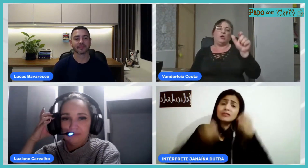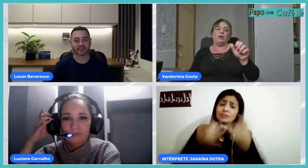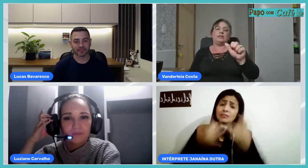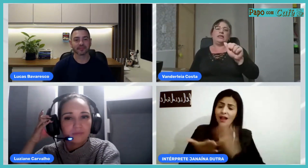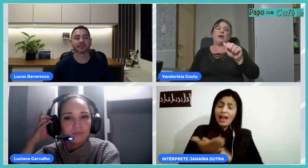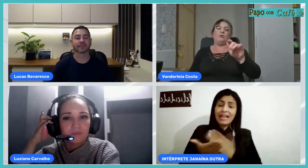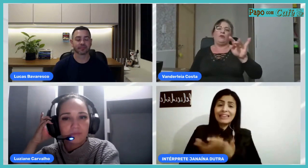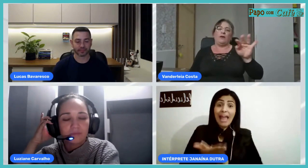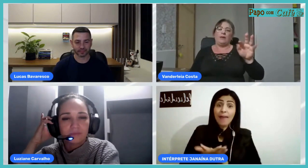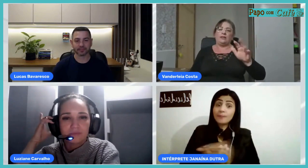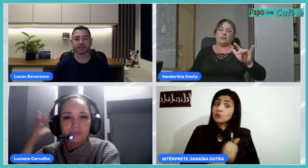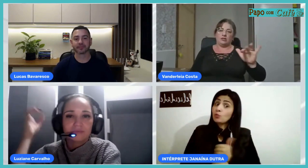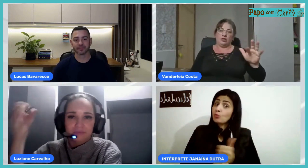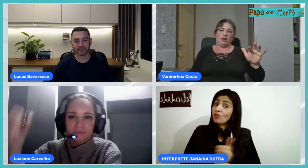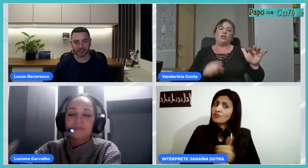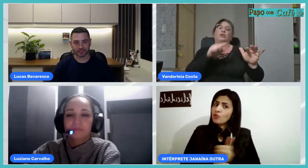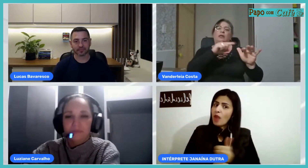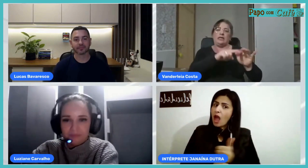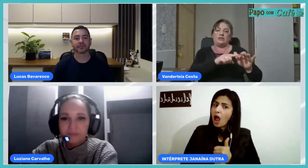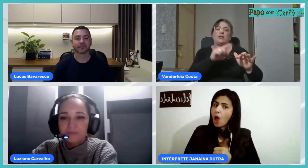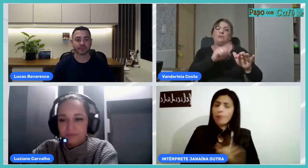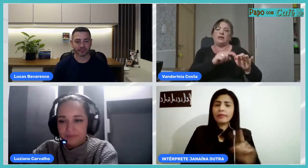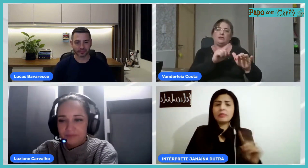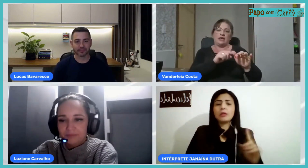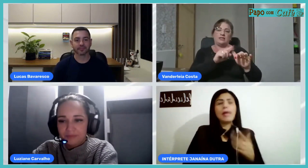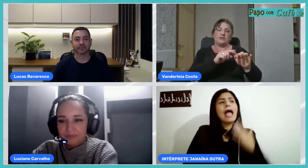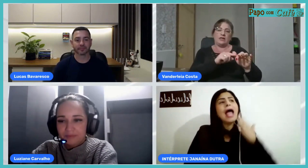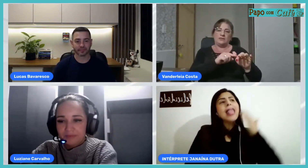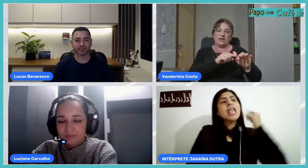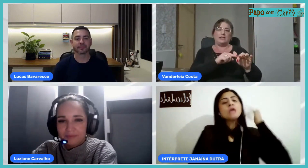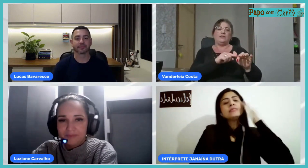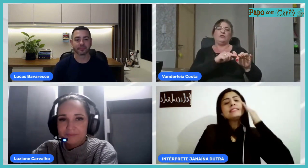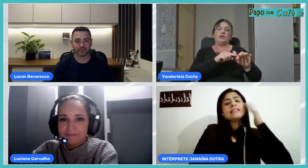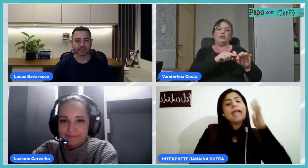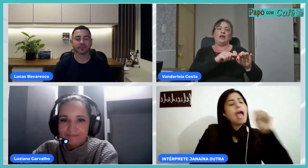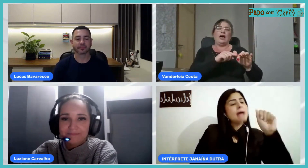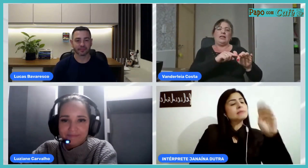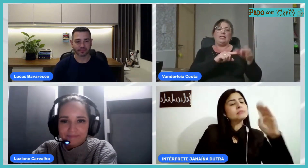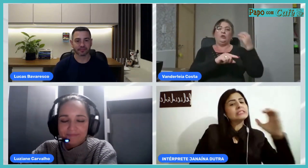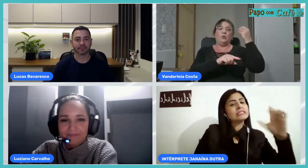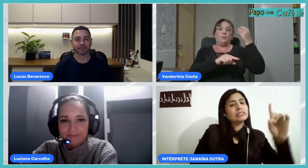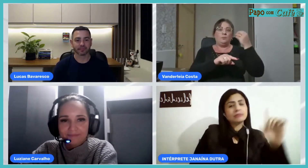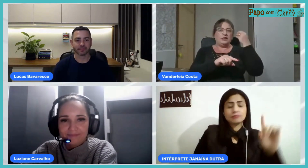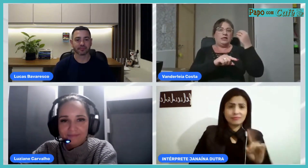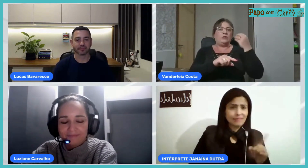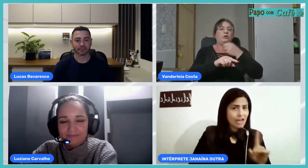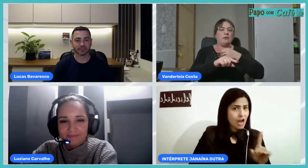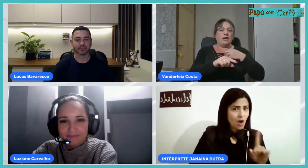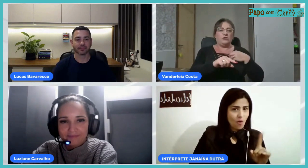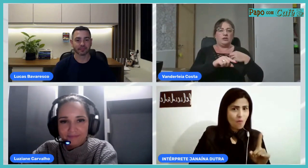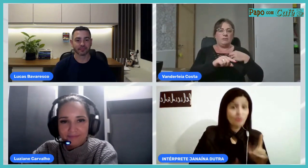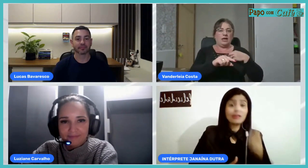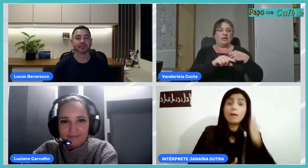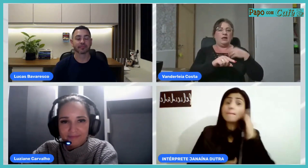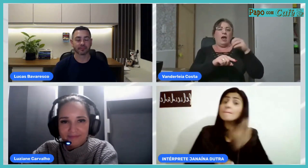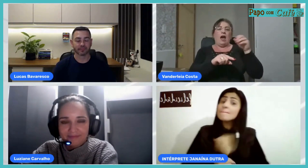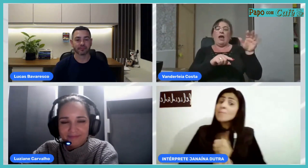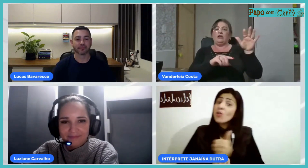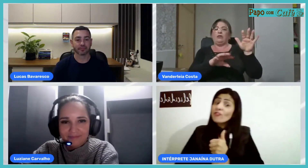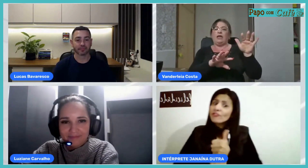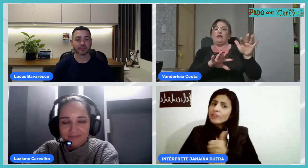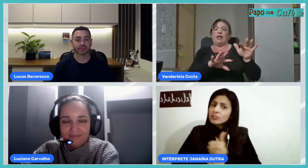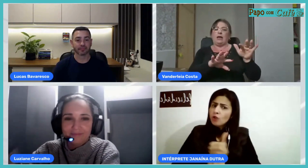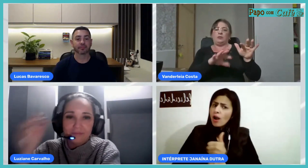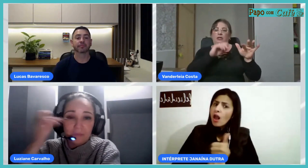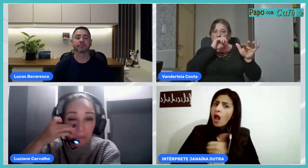é a pessoa que sabe o alfabeto datilológico. Isso também acontece nos CFCs, viu? Ali no psico e no médico também.